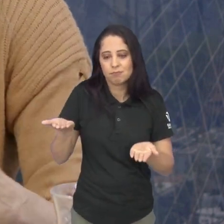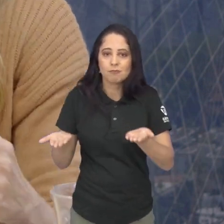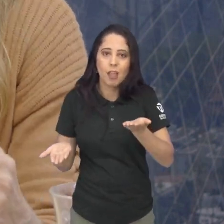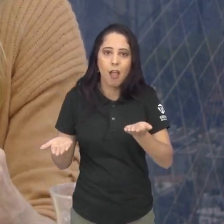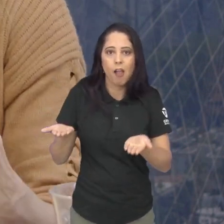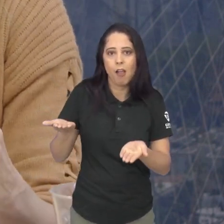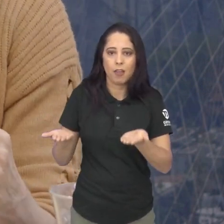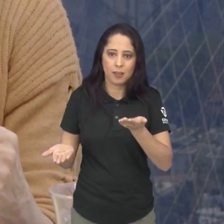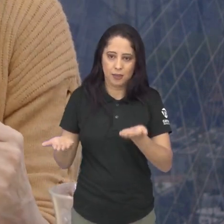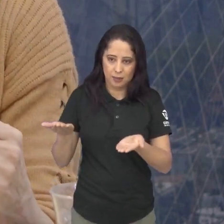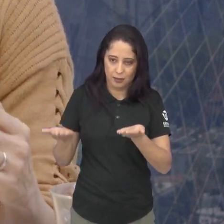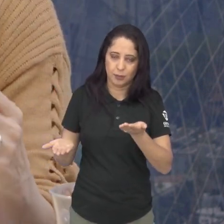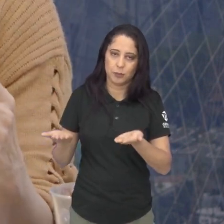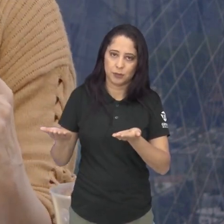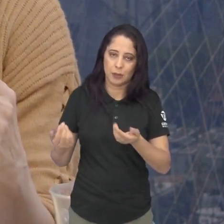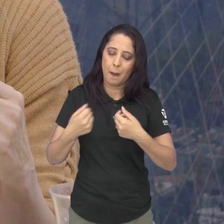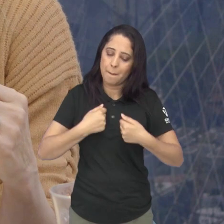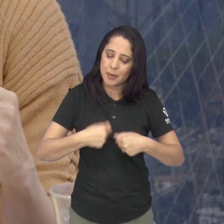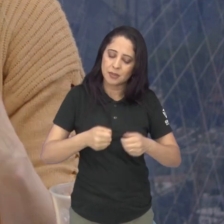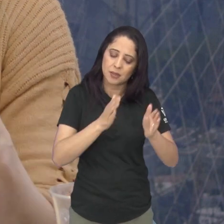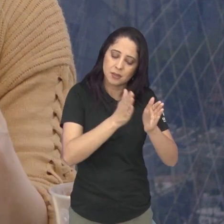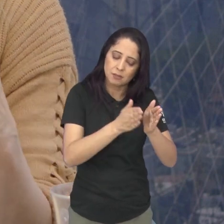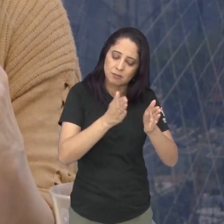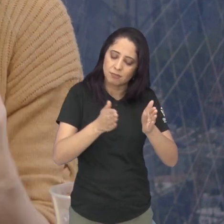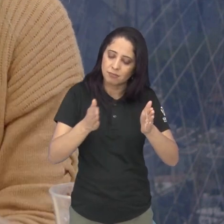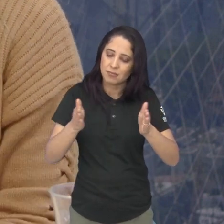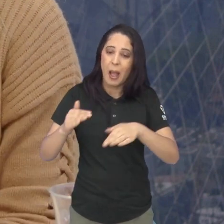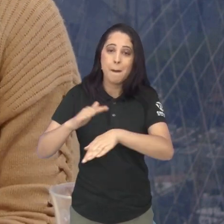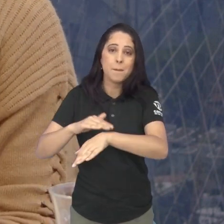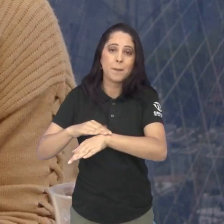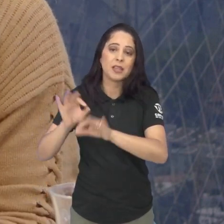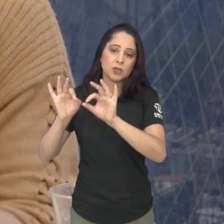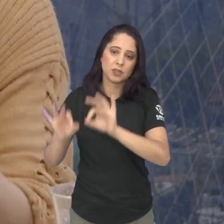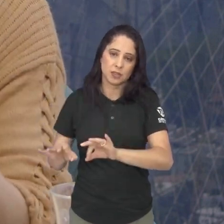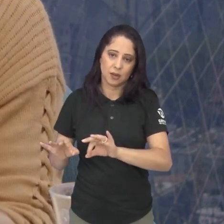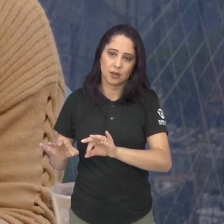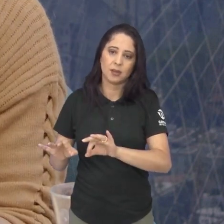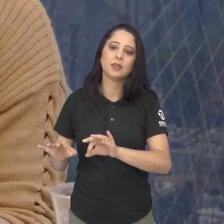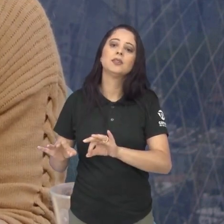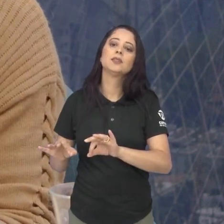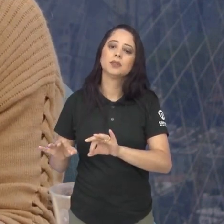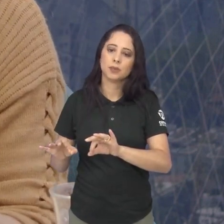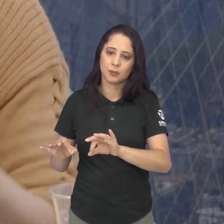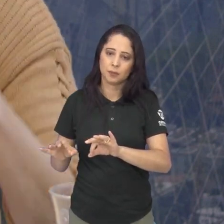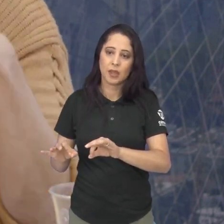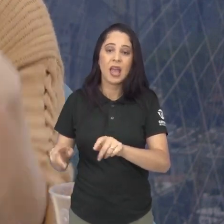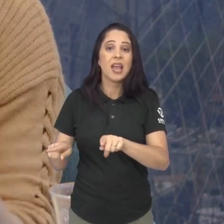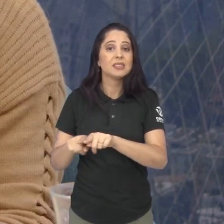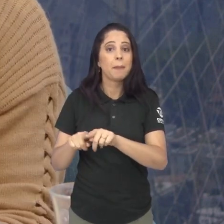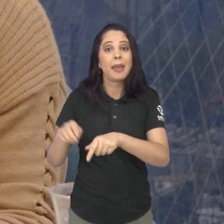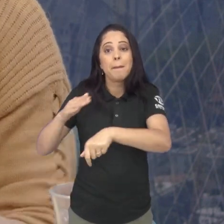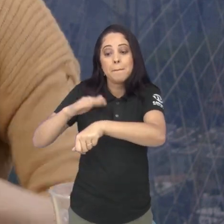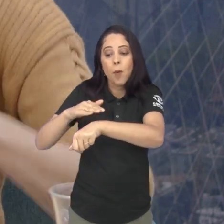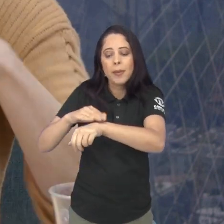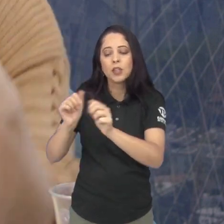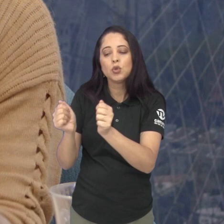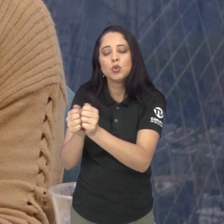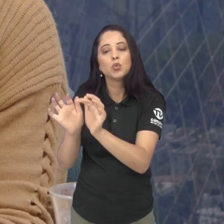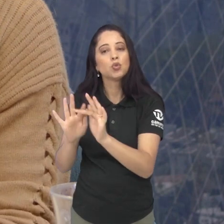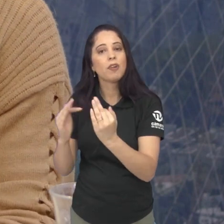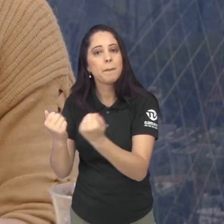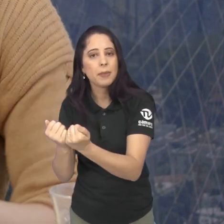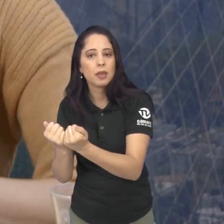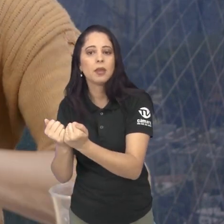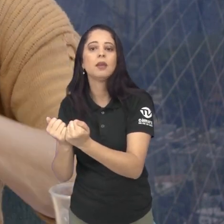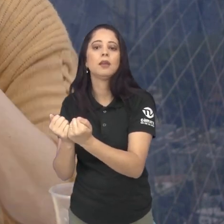Você tem que passar por todas essas fases, por todos esses momentos. Então, assim, tenha o seu tempo, tenha o tempo com a sua família, tenha o tempo com o